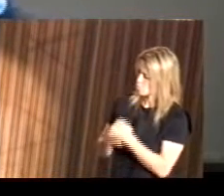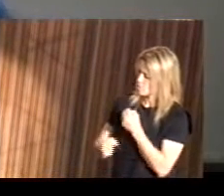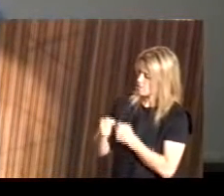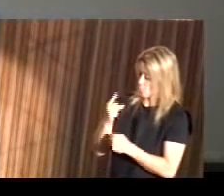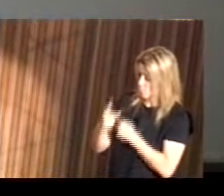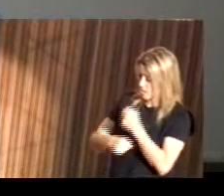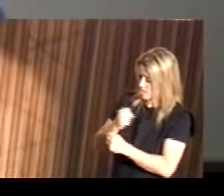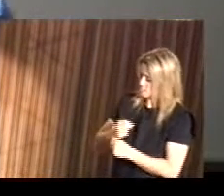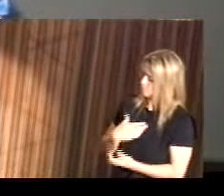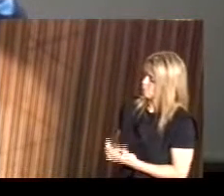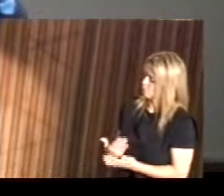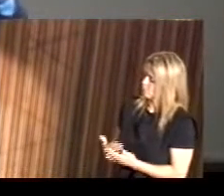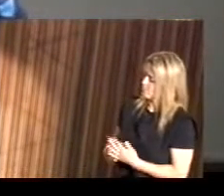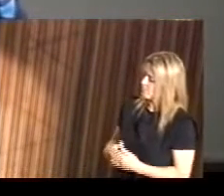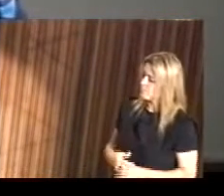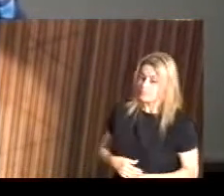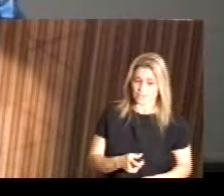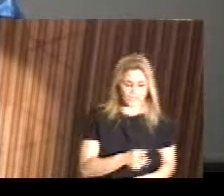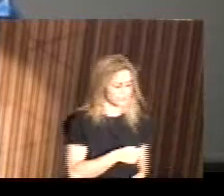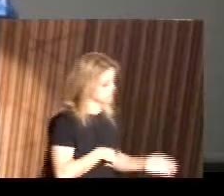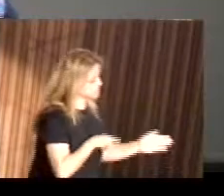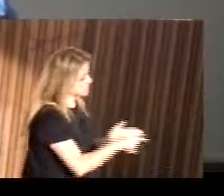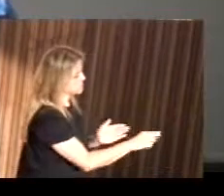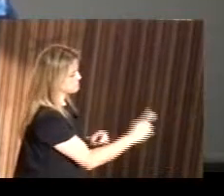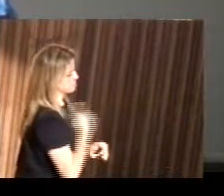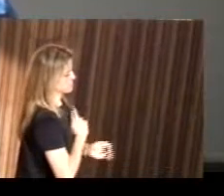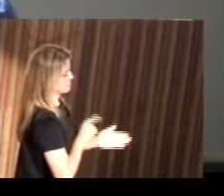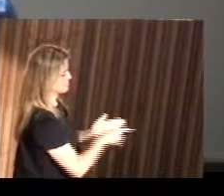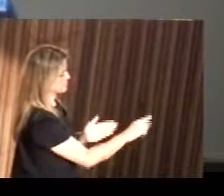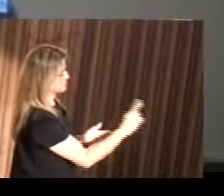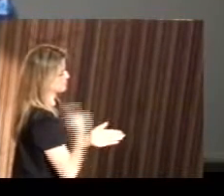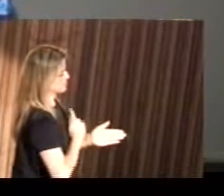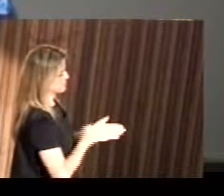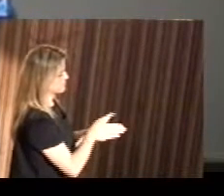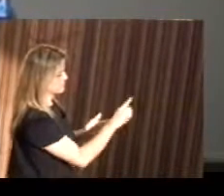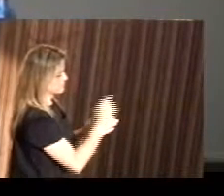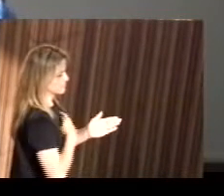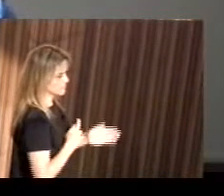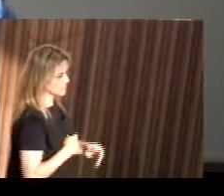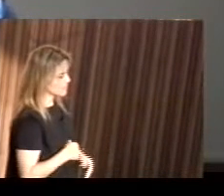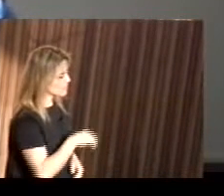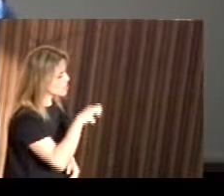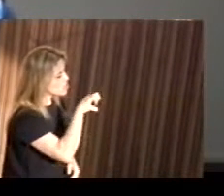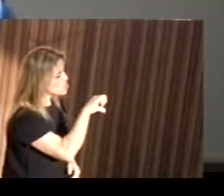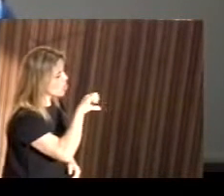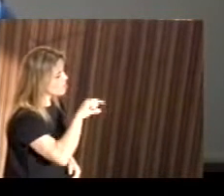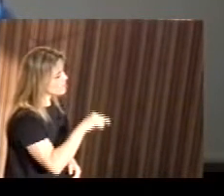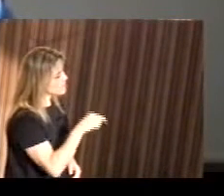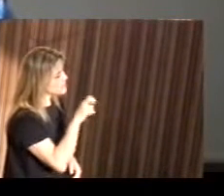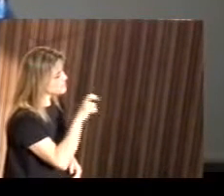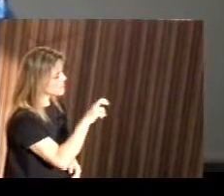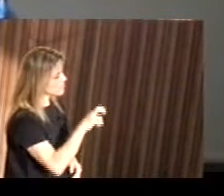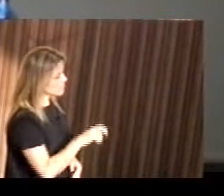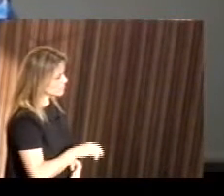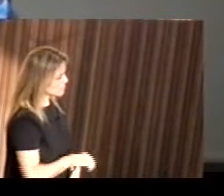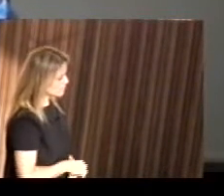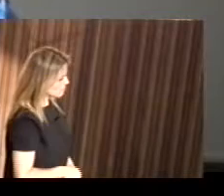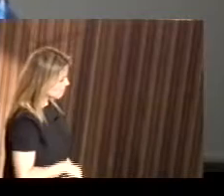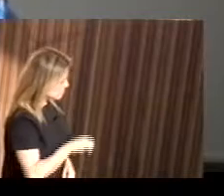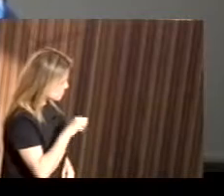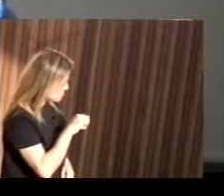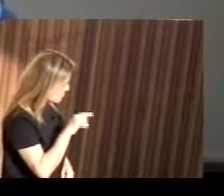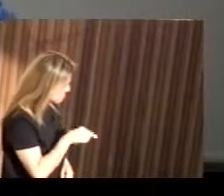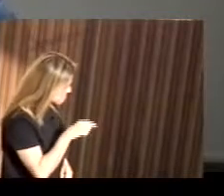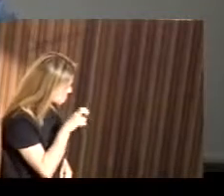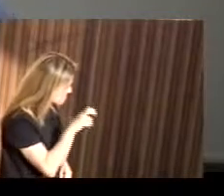ele perguntou, respondi tudo. Ele falou: o senhor está razoável, vou lhe dar 9,5. Prova oral não dá para discutir,